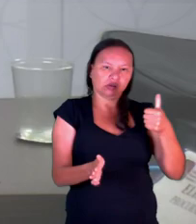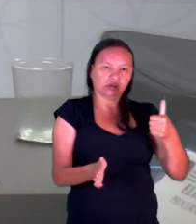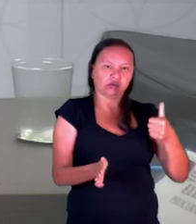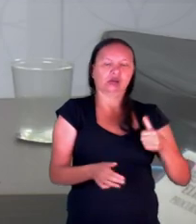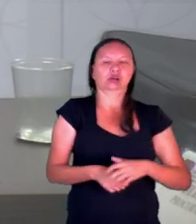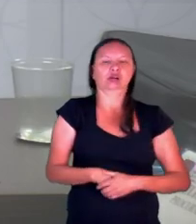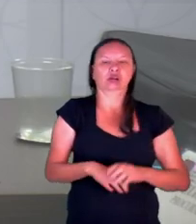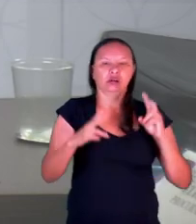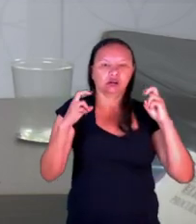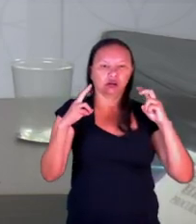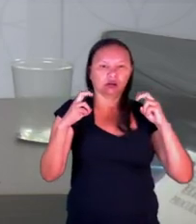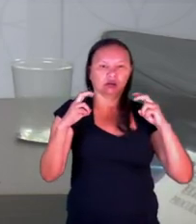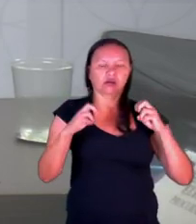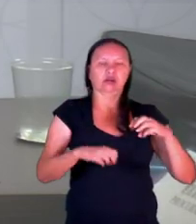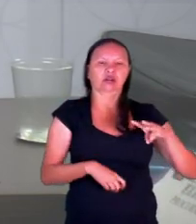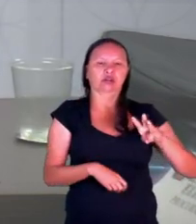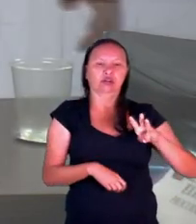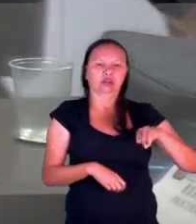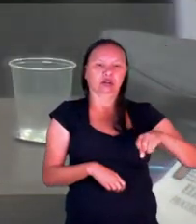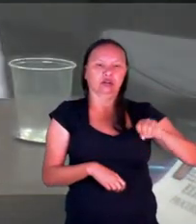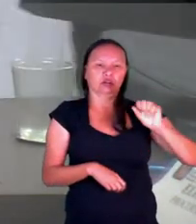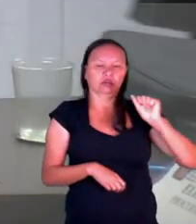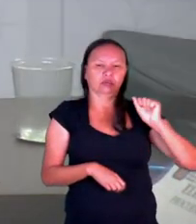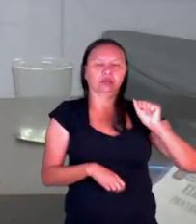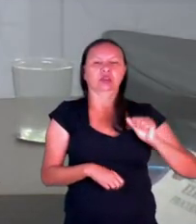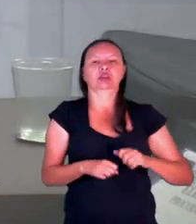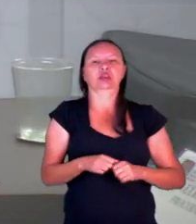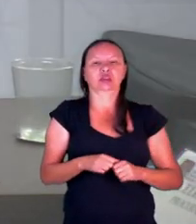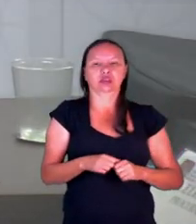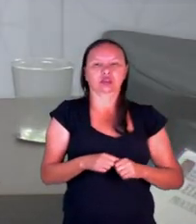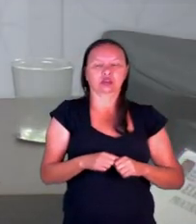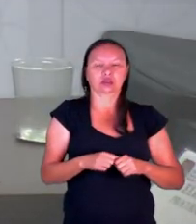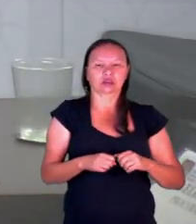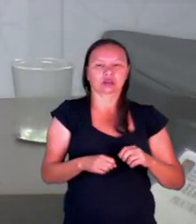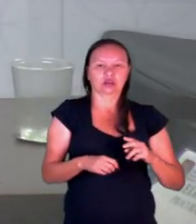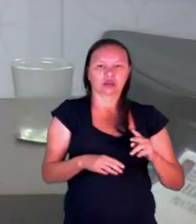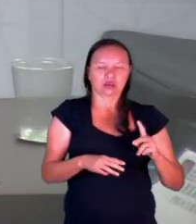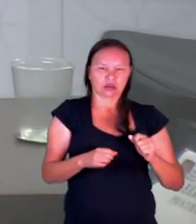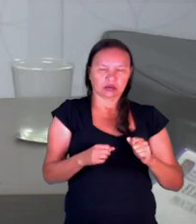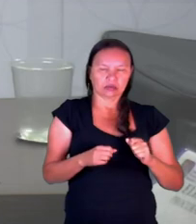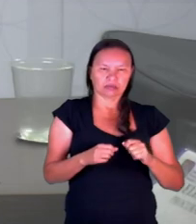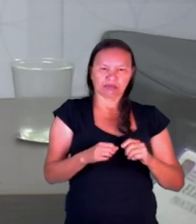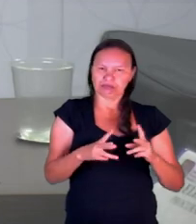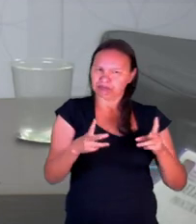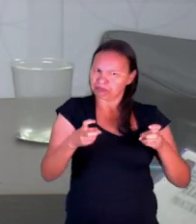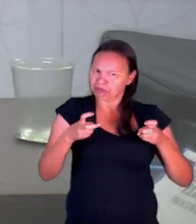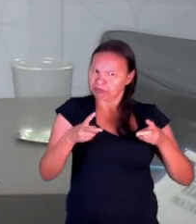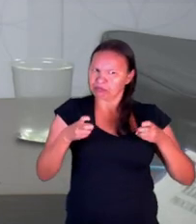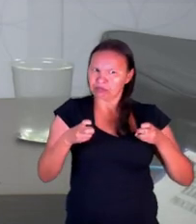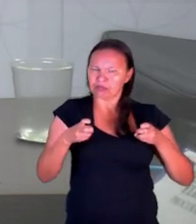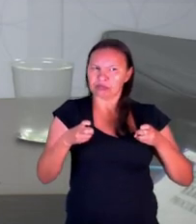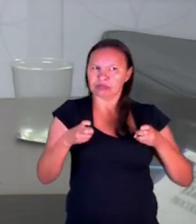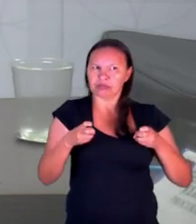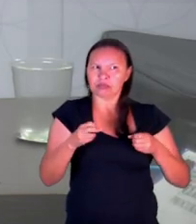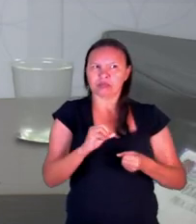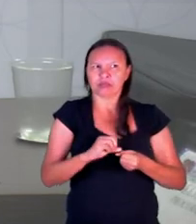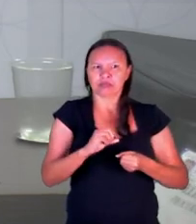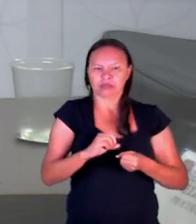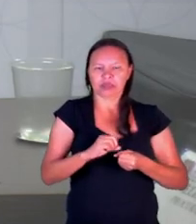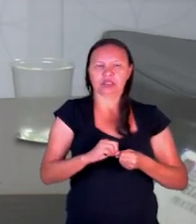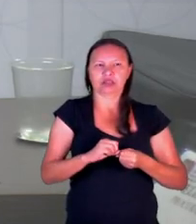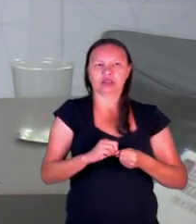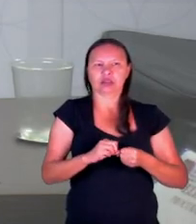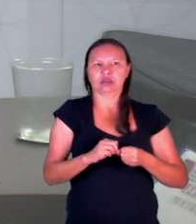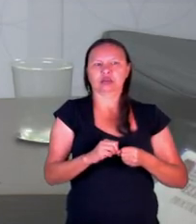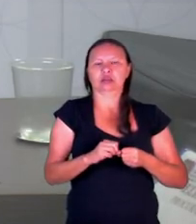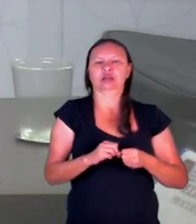né com miram desse quadro normativo análise de conjuntura me parece que necessitamos urgentemente